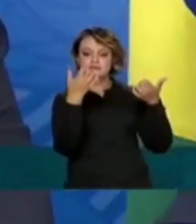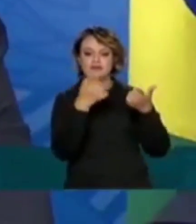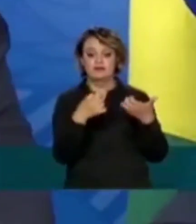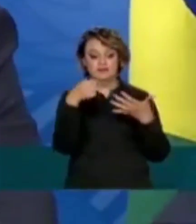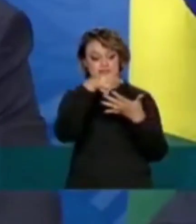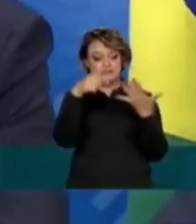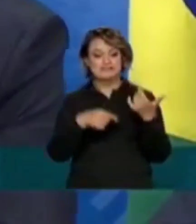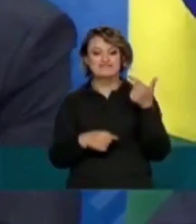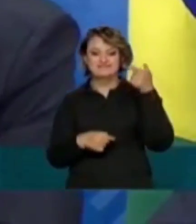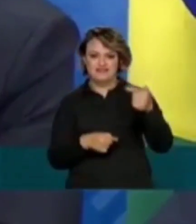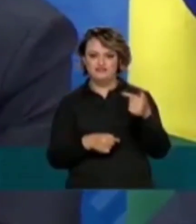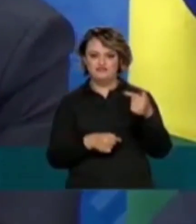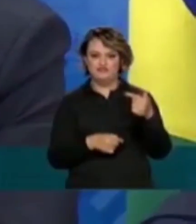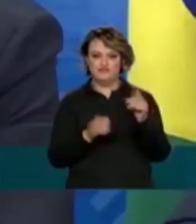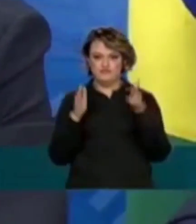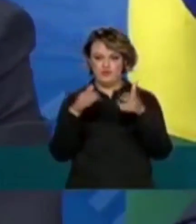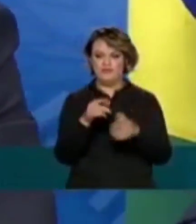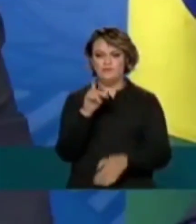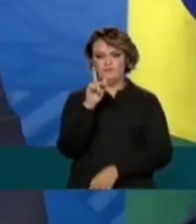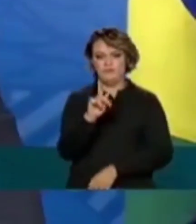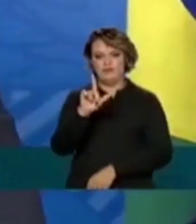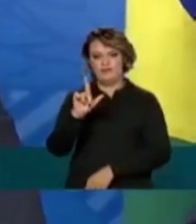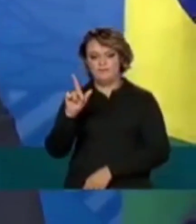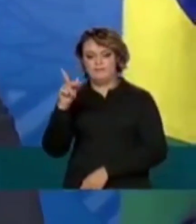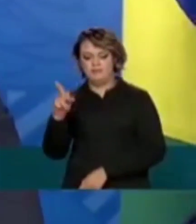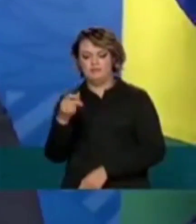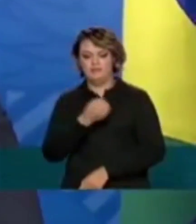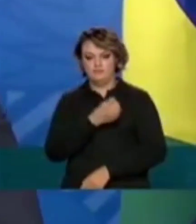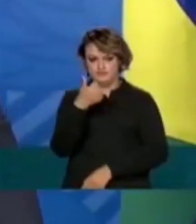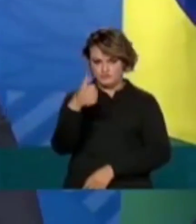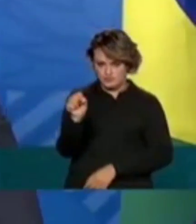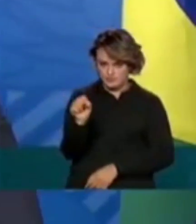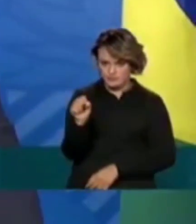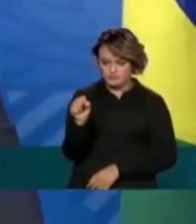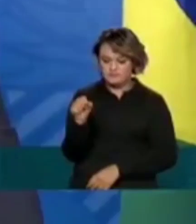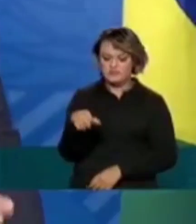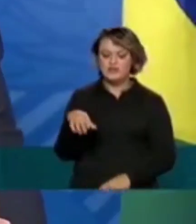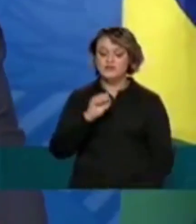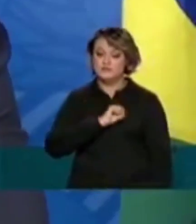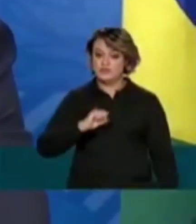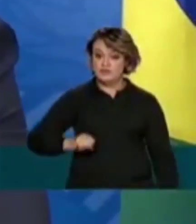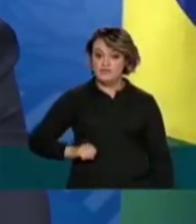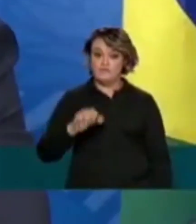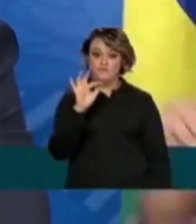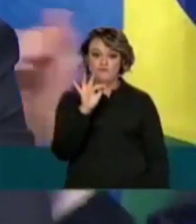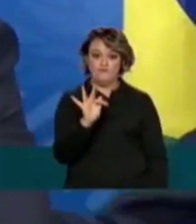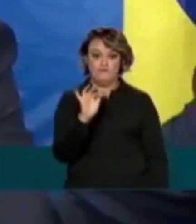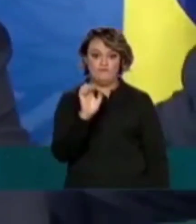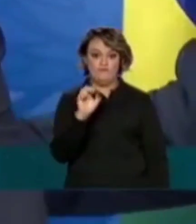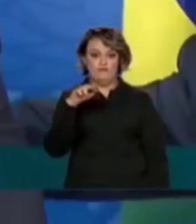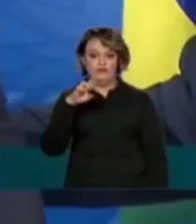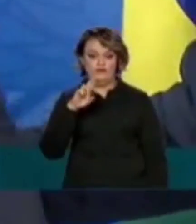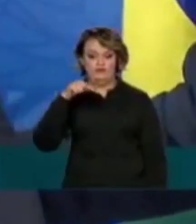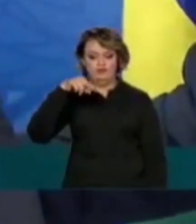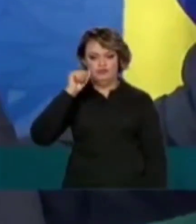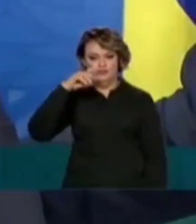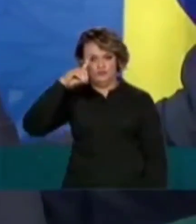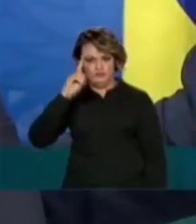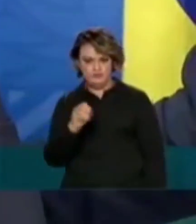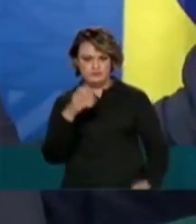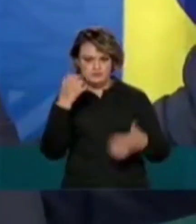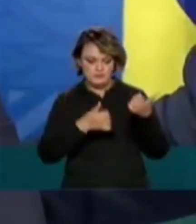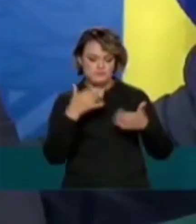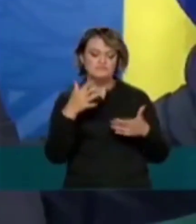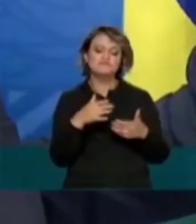atenção em relação ao PLP 18, que estão na consideração do senador Fernando Bezerra. O Executivo, então, pondera em relação a esse